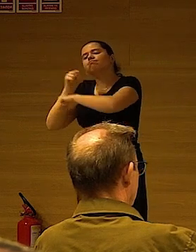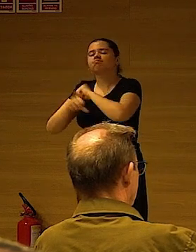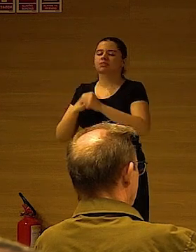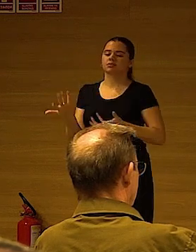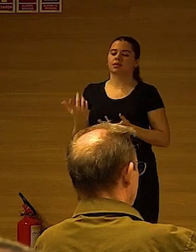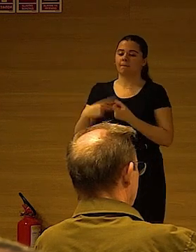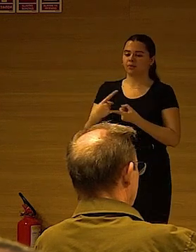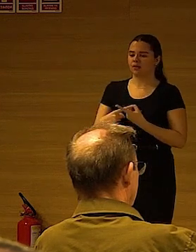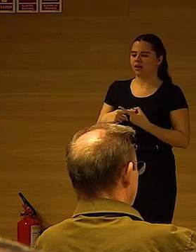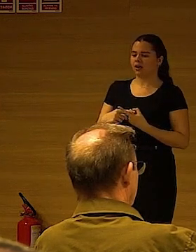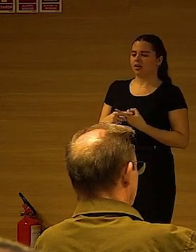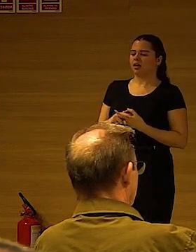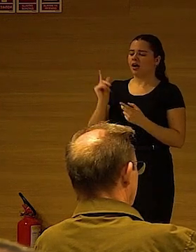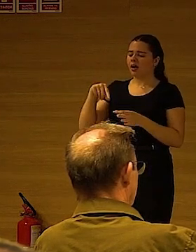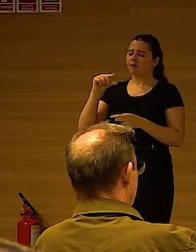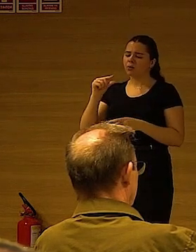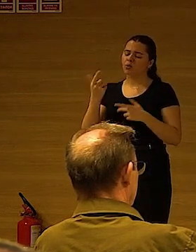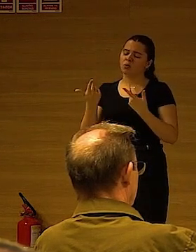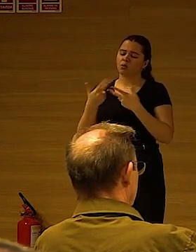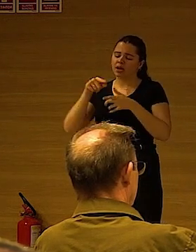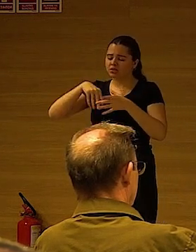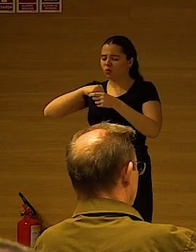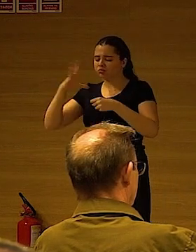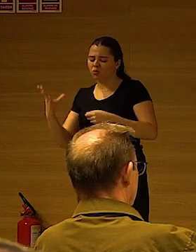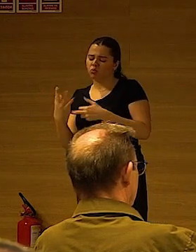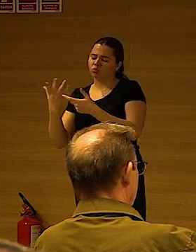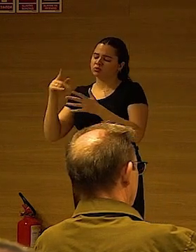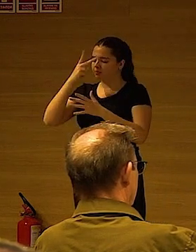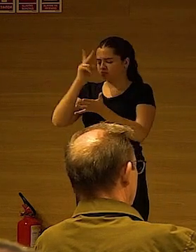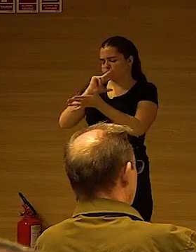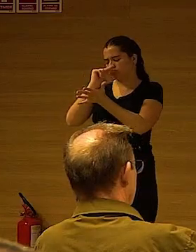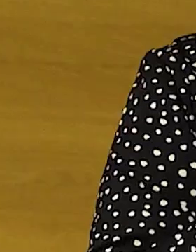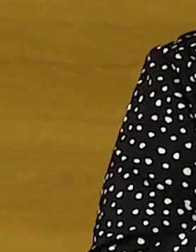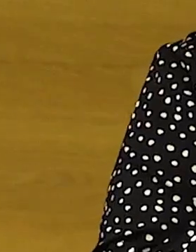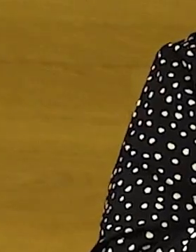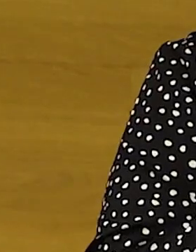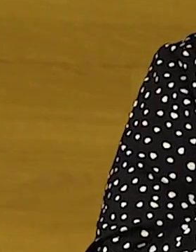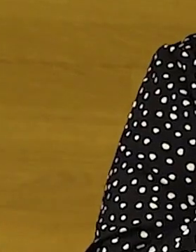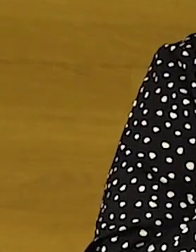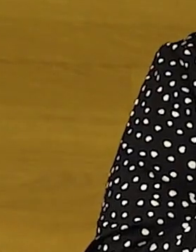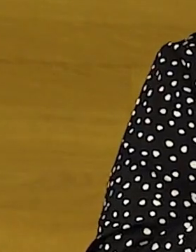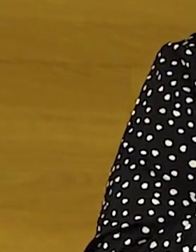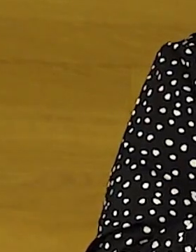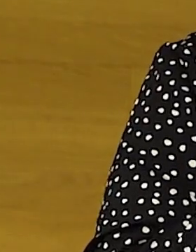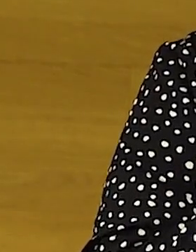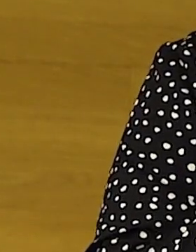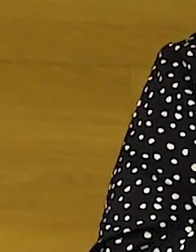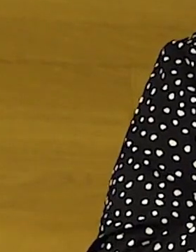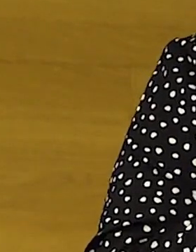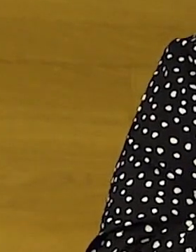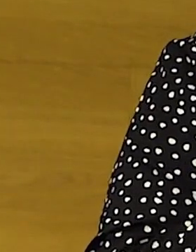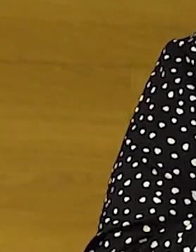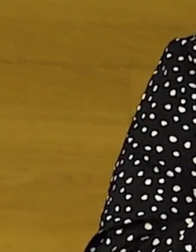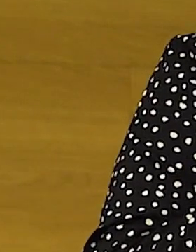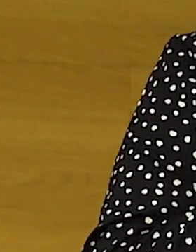porque também sai um pouco dessa linguagem hegemônica que ainda né, a maioria, né, que prioriza,